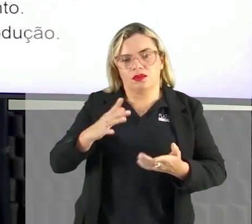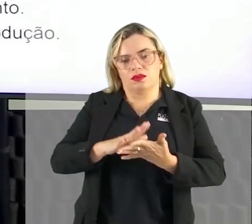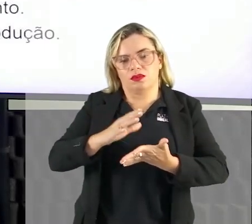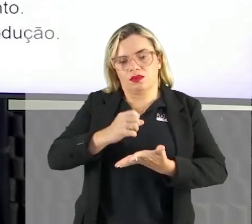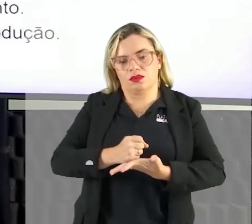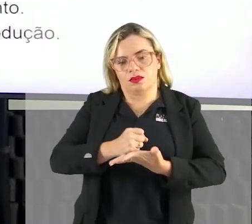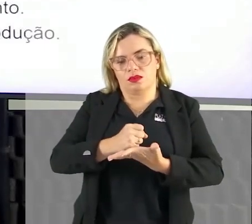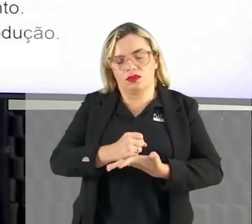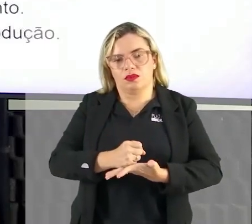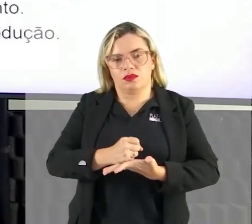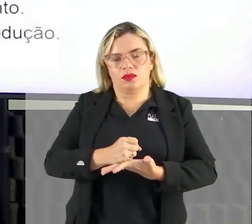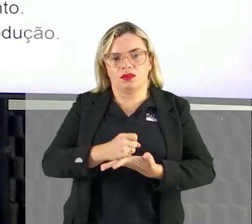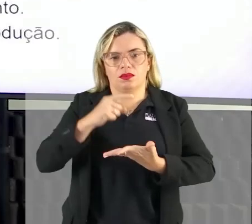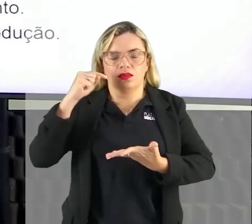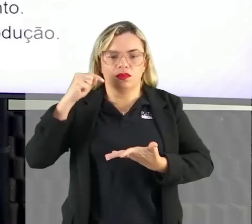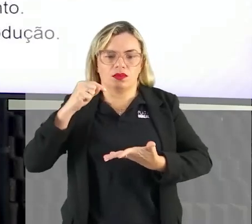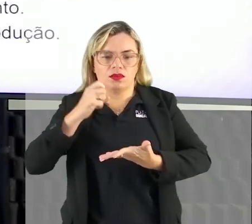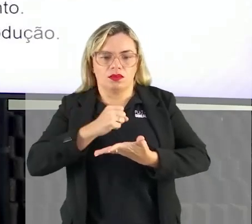favorecer